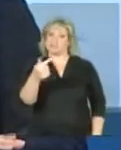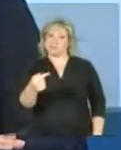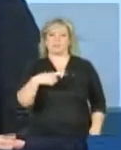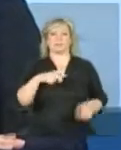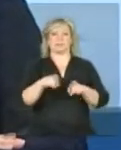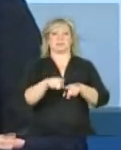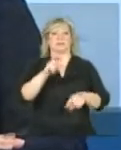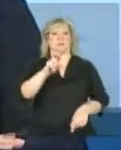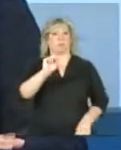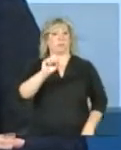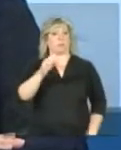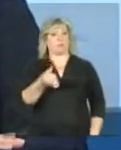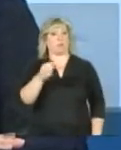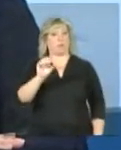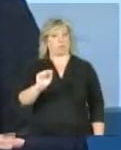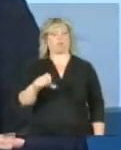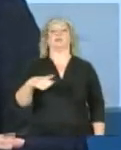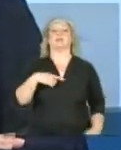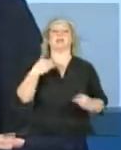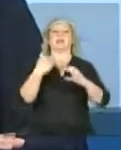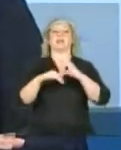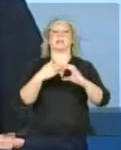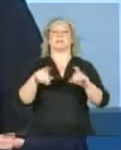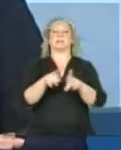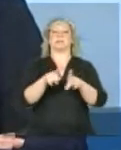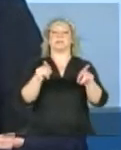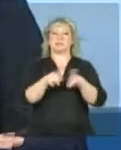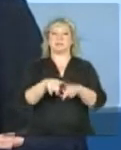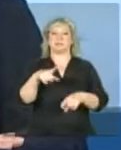6137995863586458675868 ou pelo e-mail